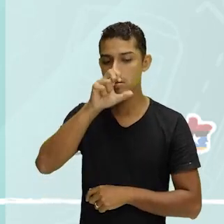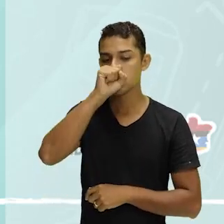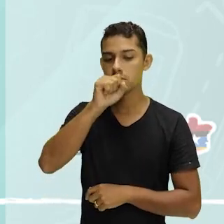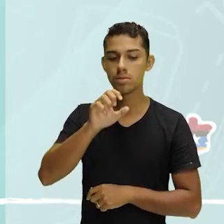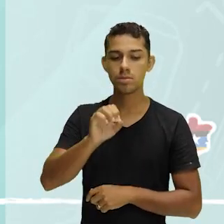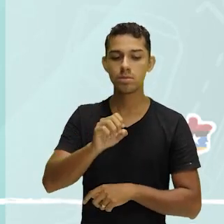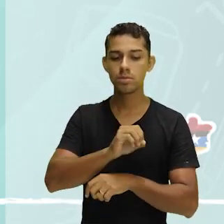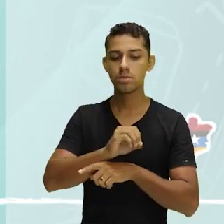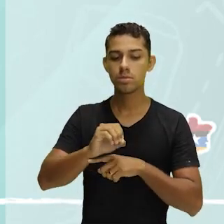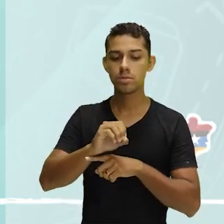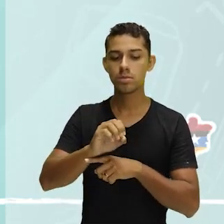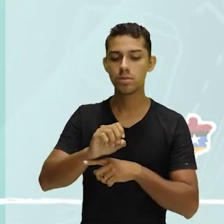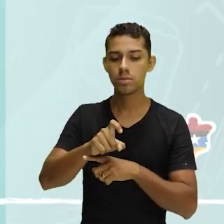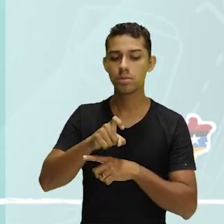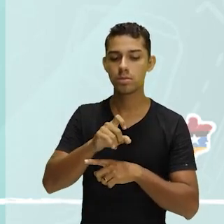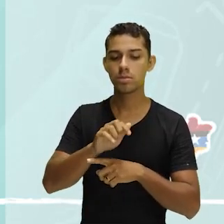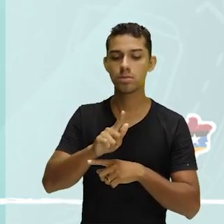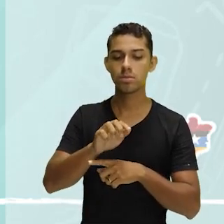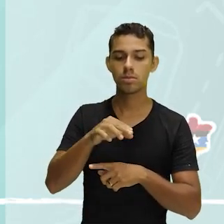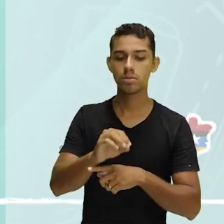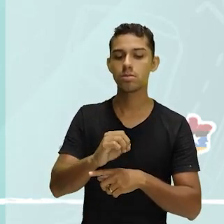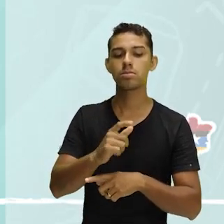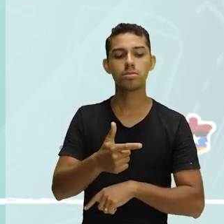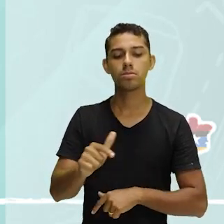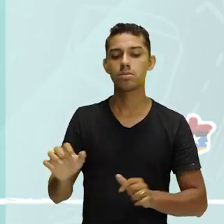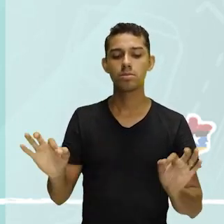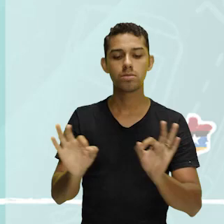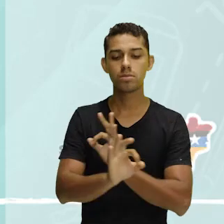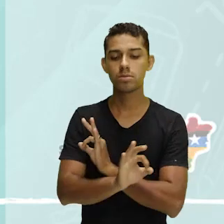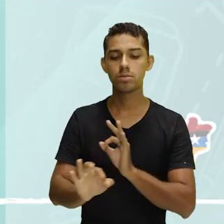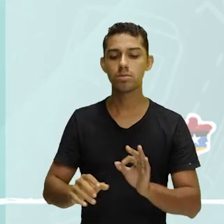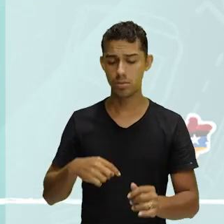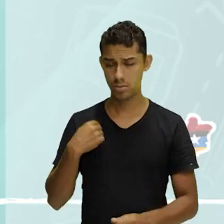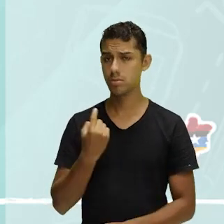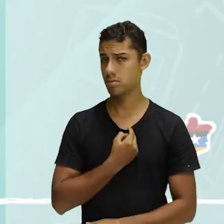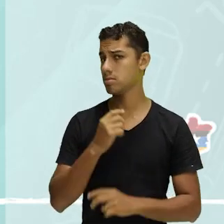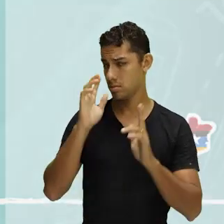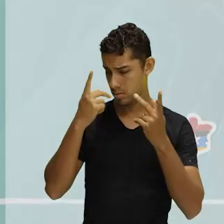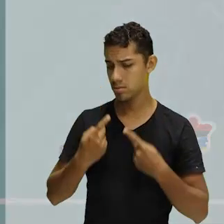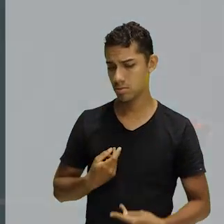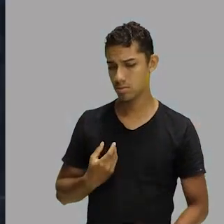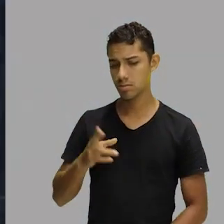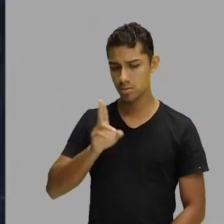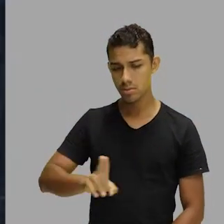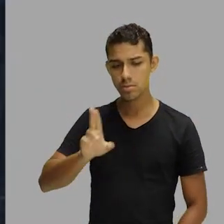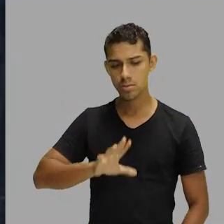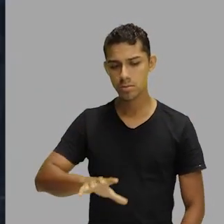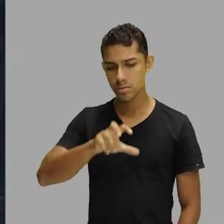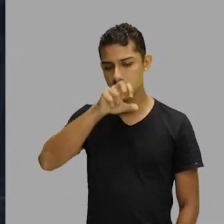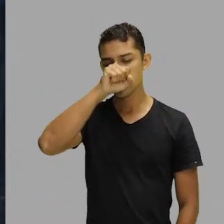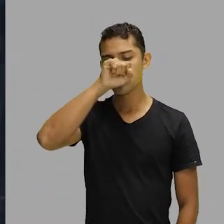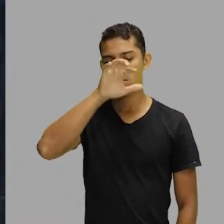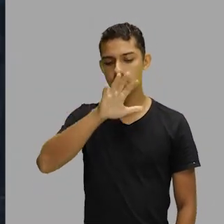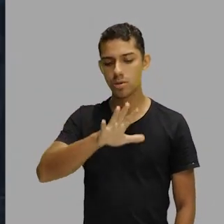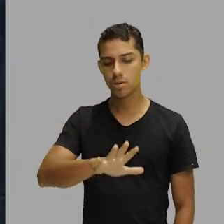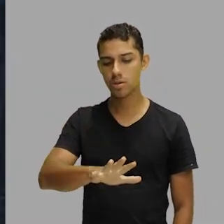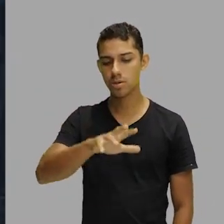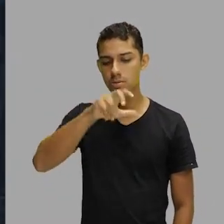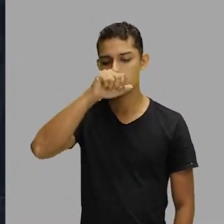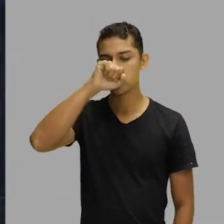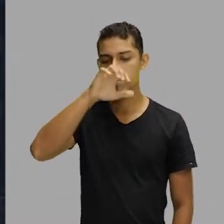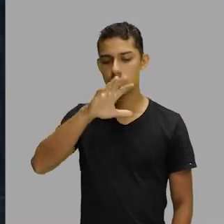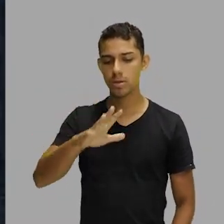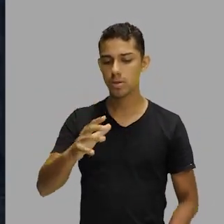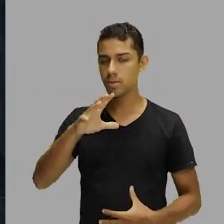de obtenção de energia, né? Não utiliza o oxigênio. Nós utilizamos o oxigênio na nossa respiração. Esse oxigênio